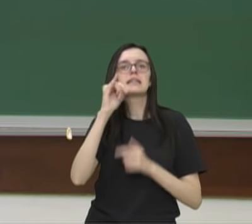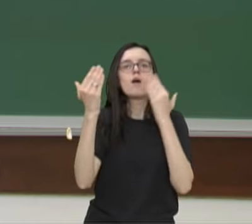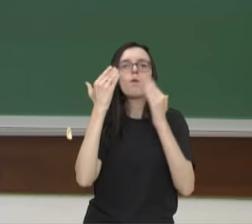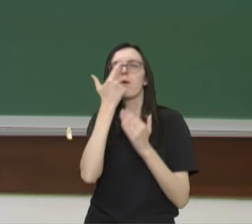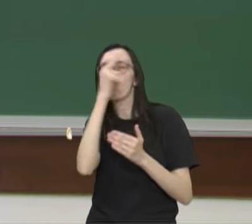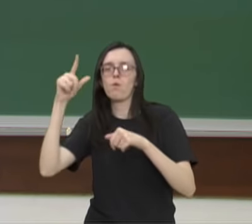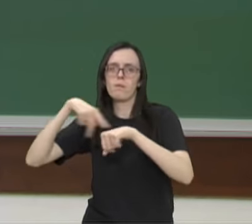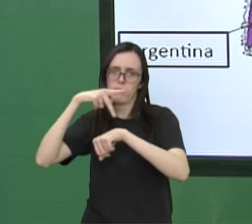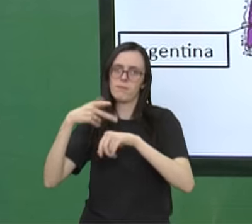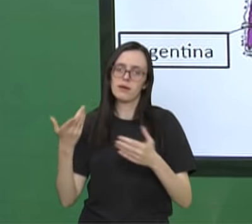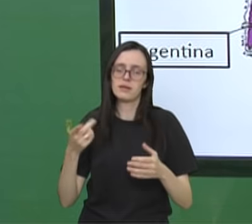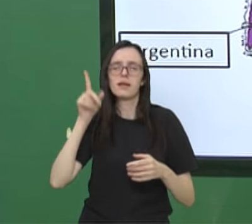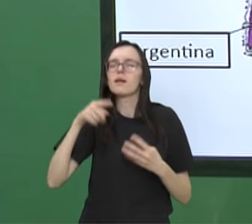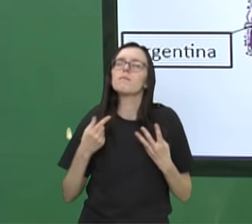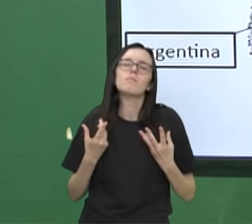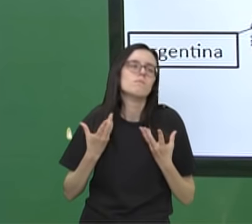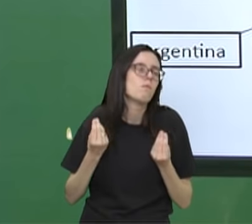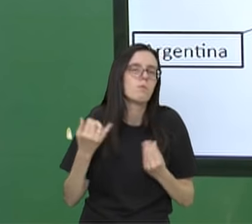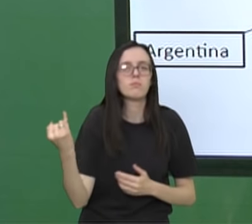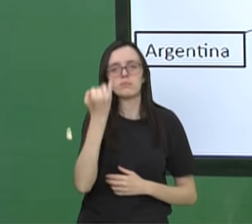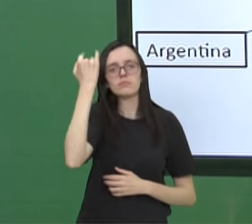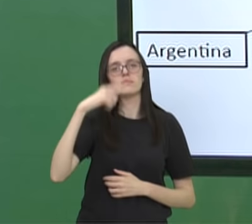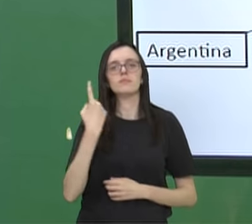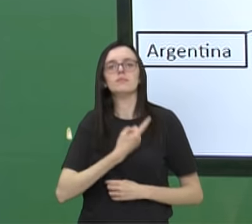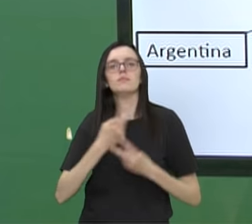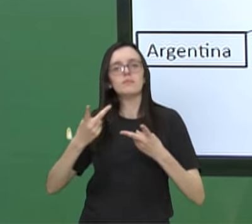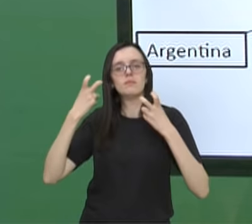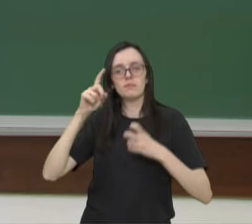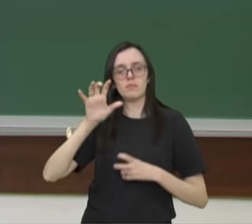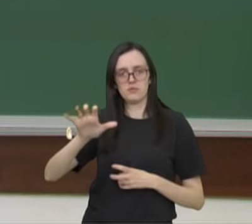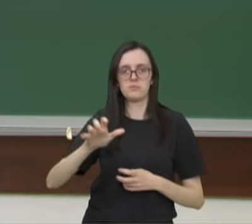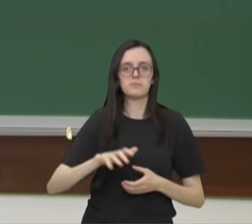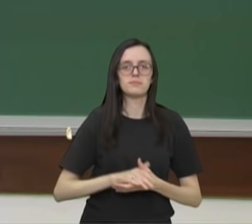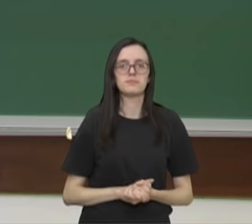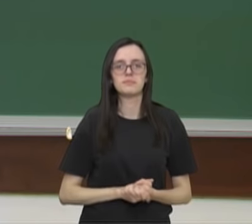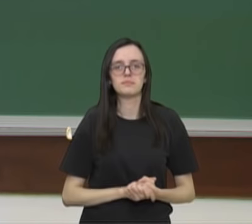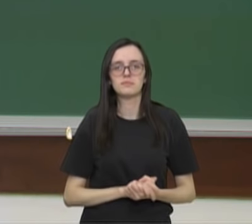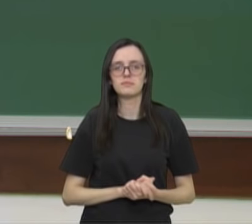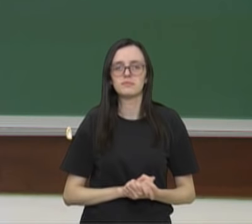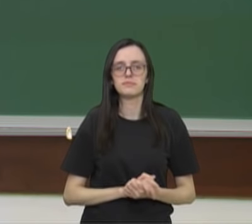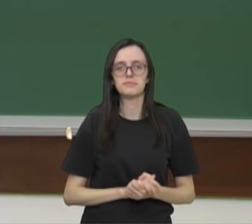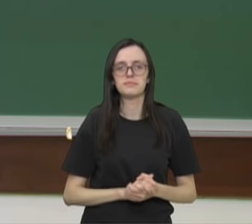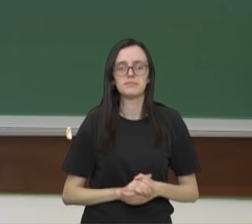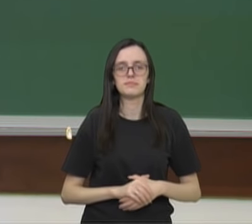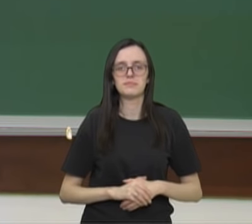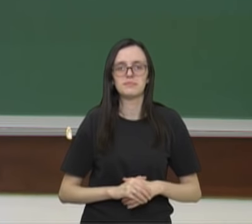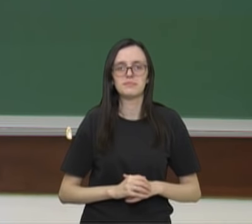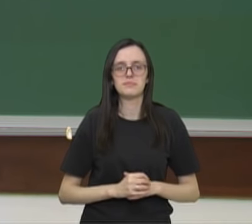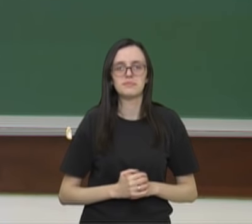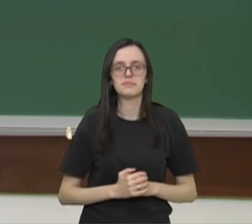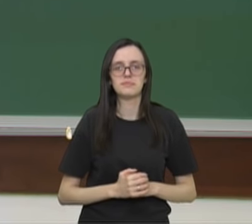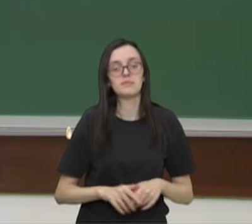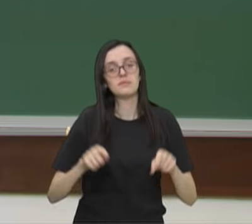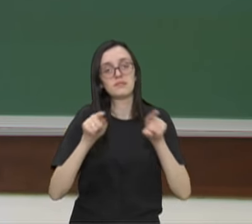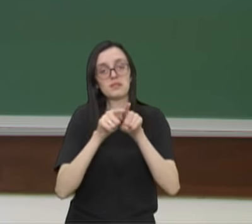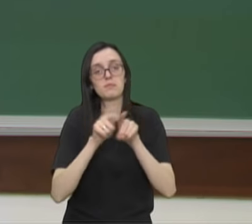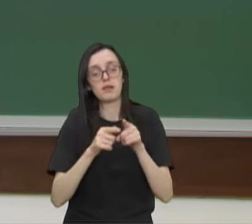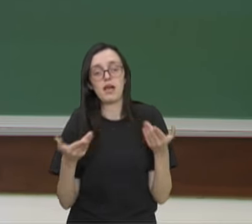país para o outro tá ok é muito importante a gente perceber essa questão e ainda